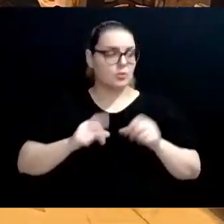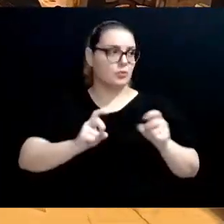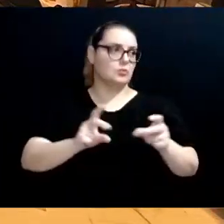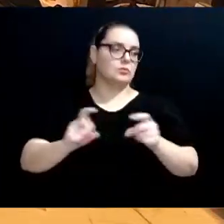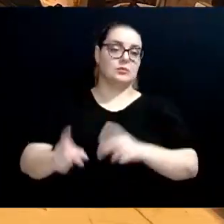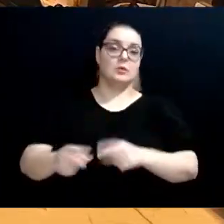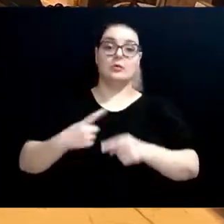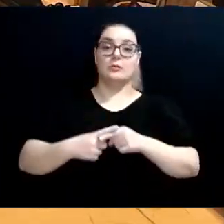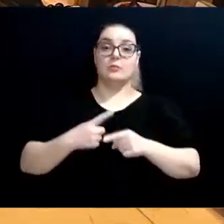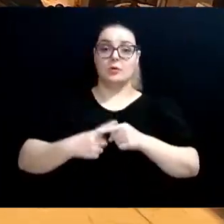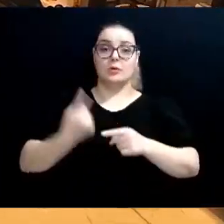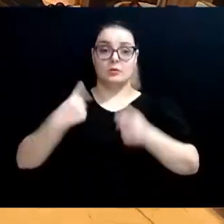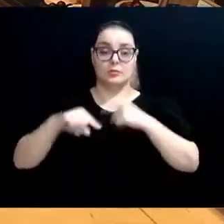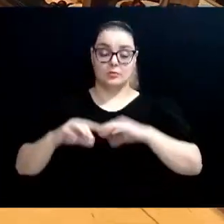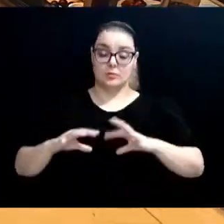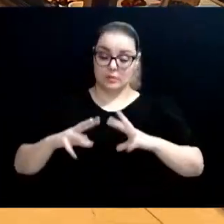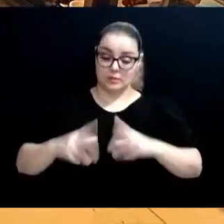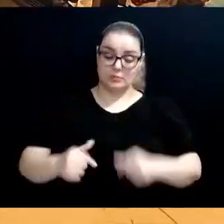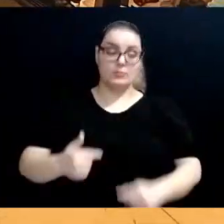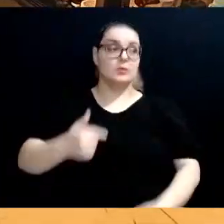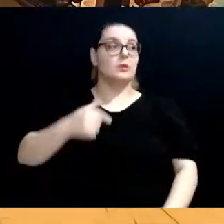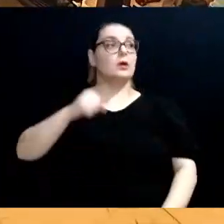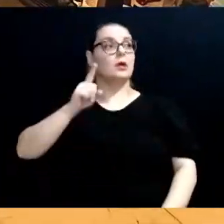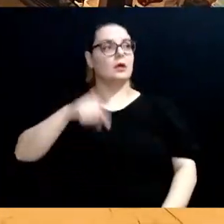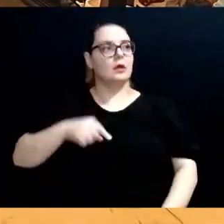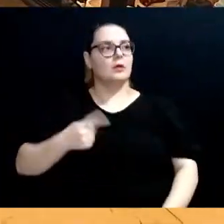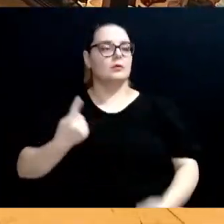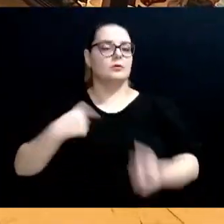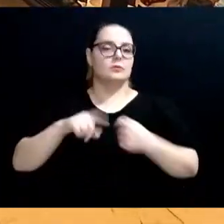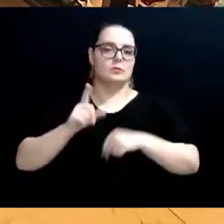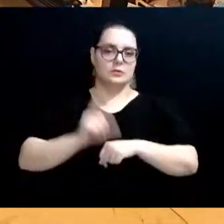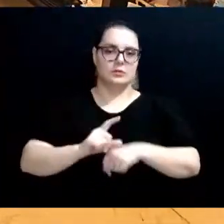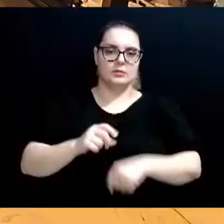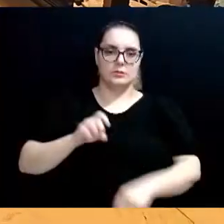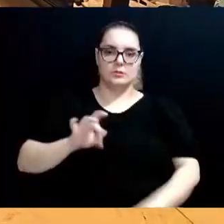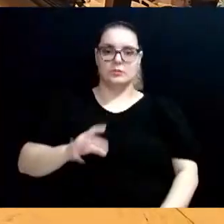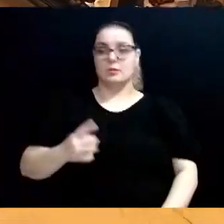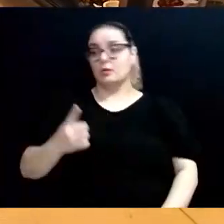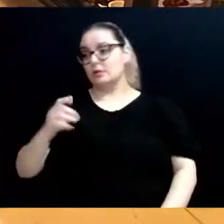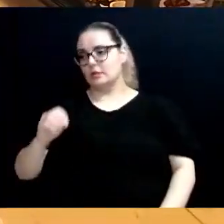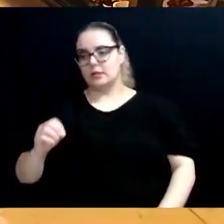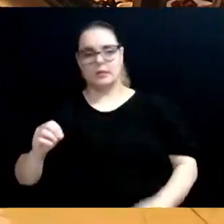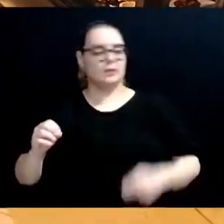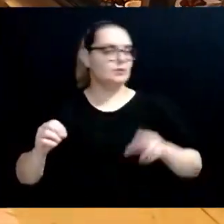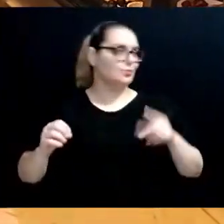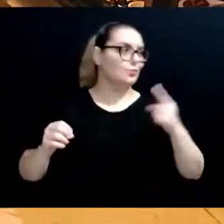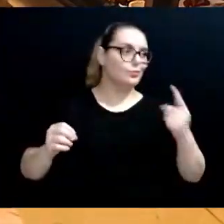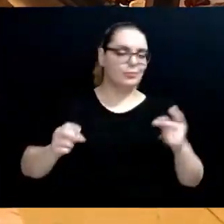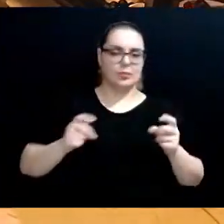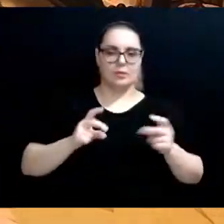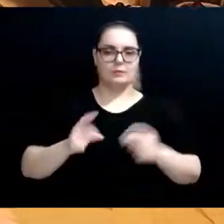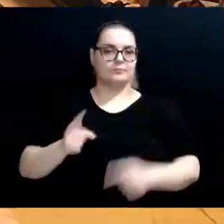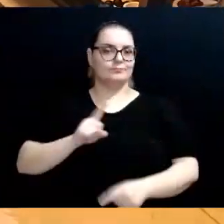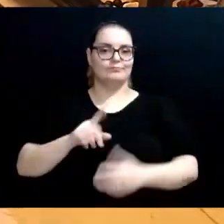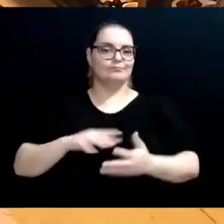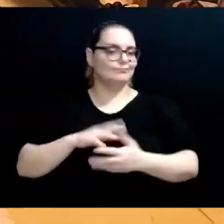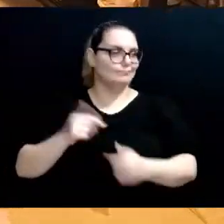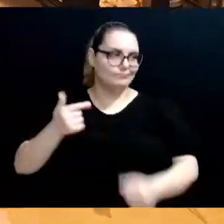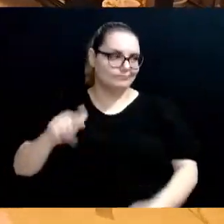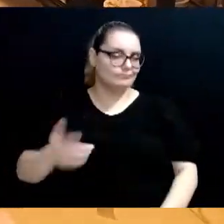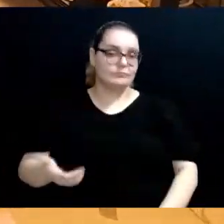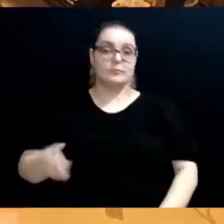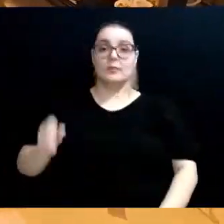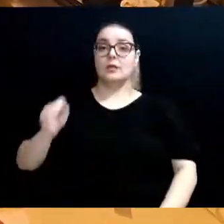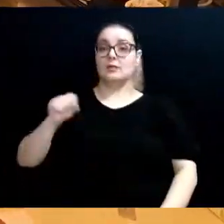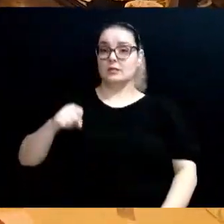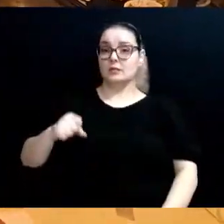não sustentam essa loja sozinha. Então, eu tenho que torcer para todo mundo vender. Porque o sucesso de todos é o